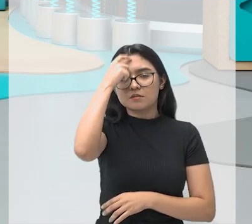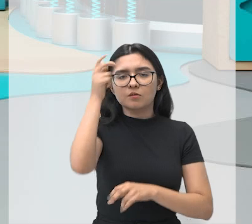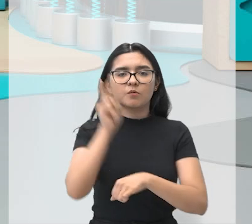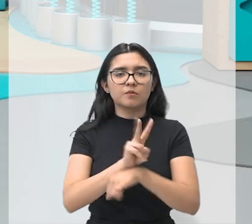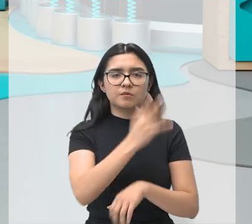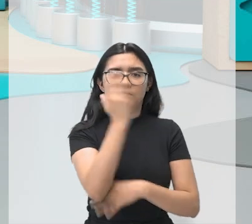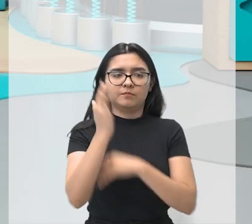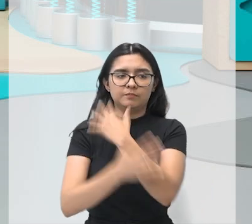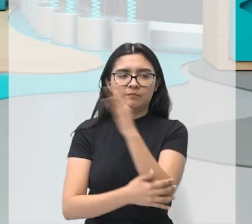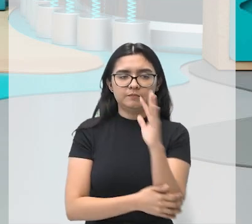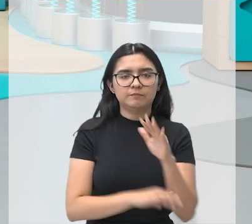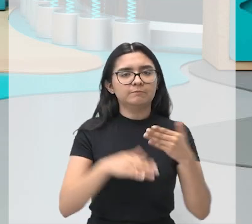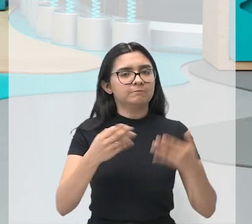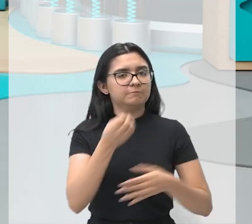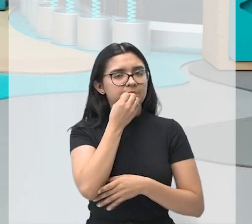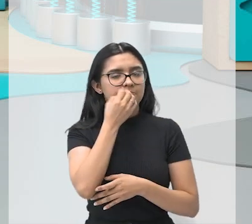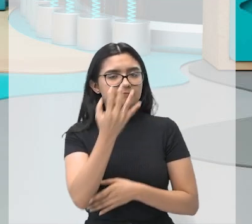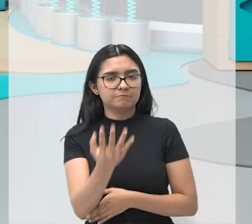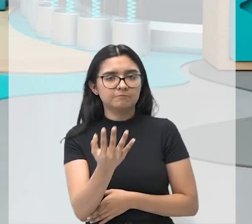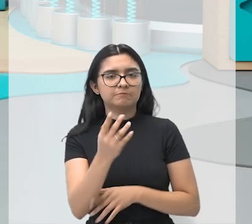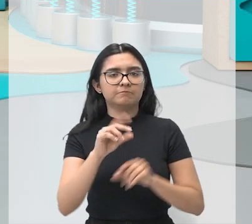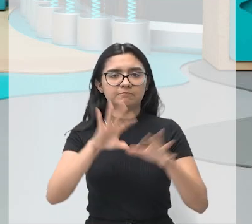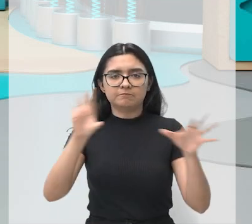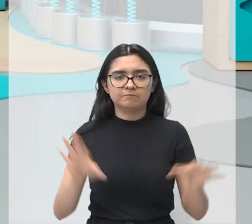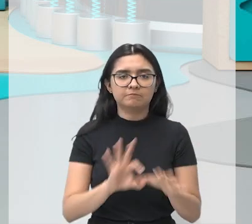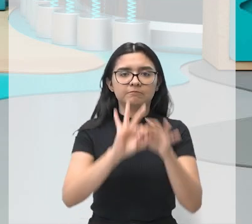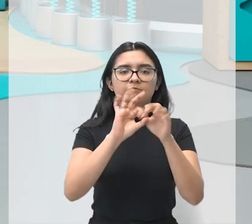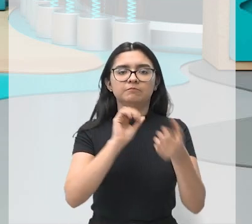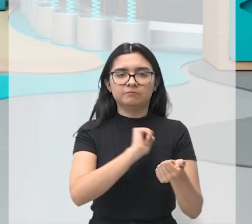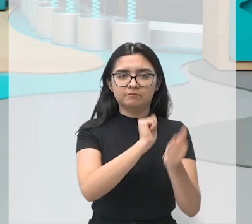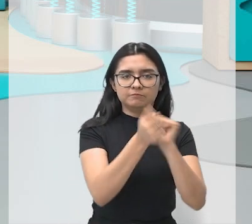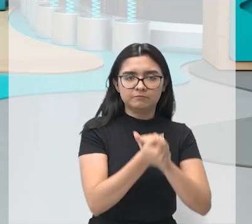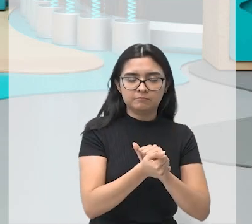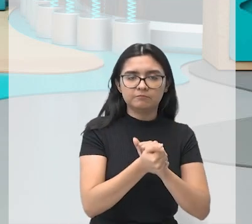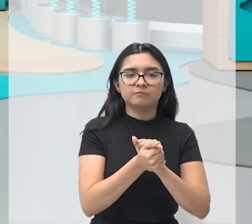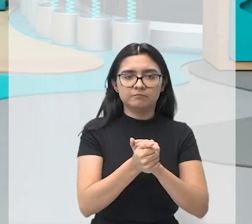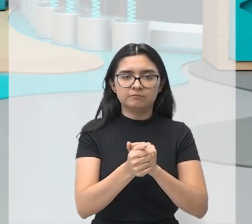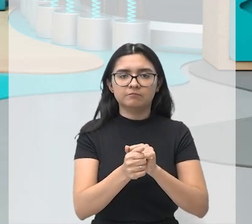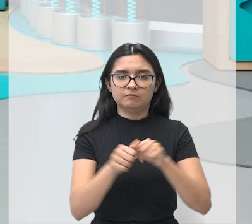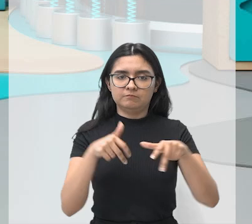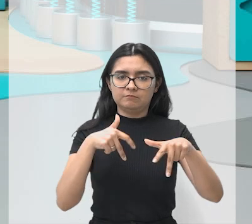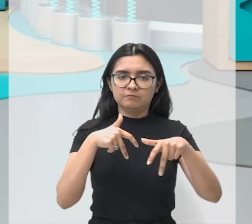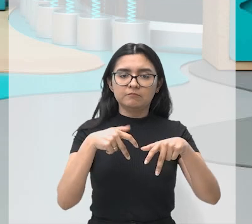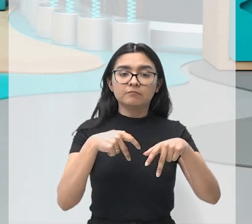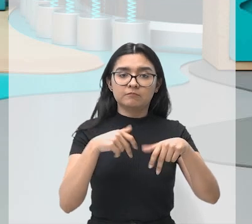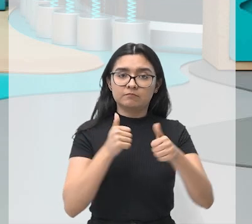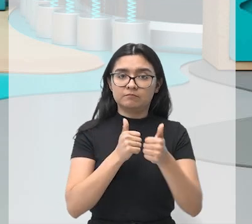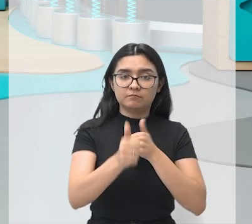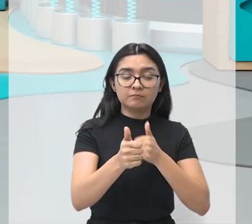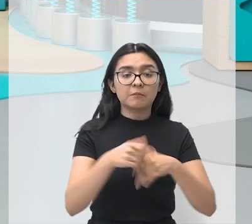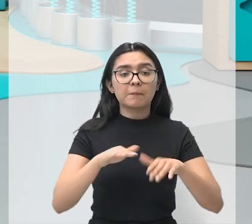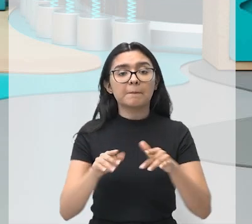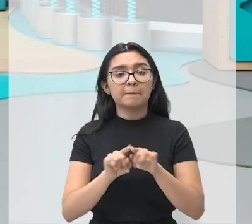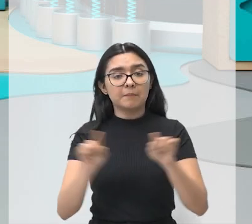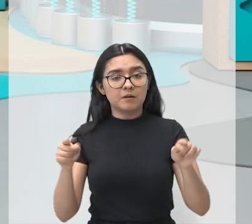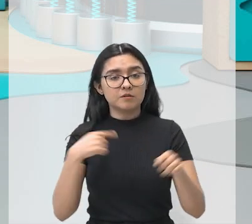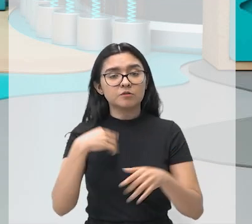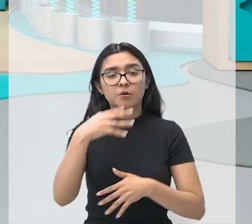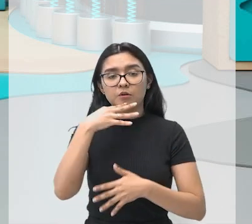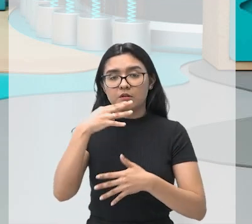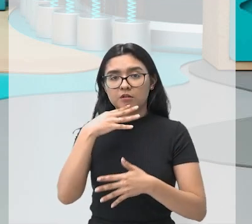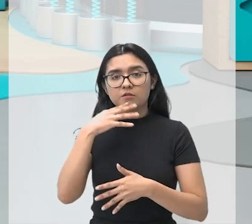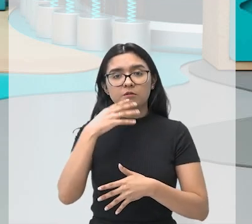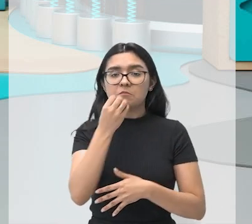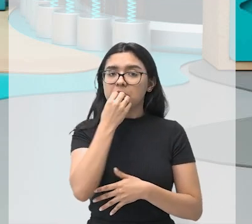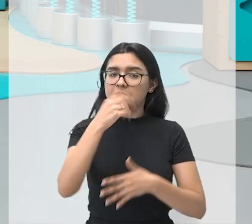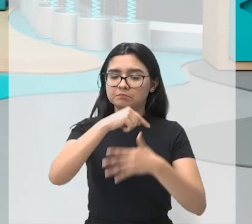um benefício associado à prática do mini-atletismo. Mas a gente conhece um pouco mais sobre esses benefícios, olha